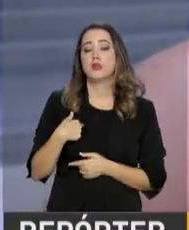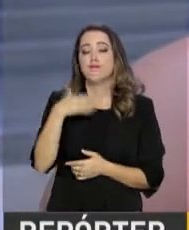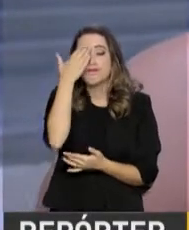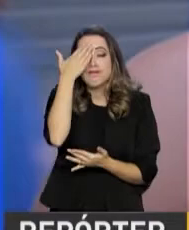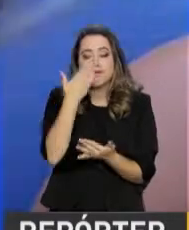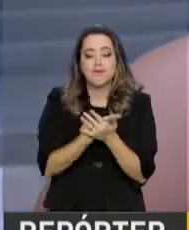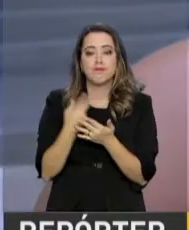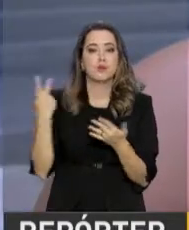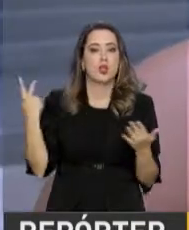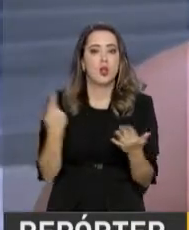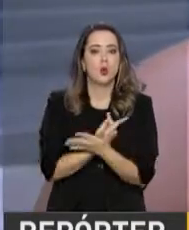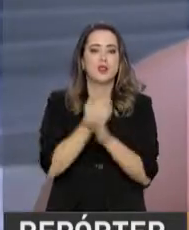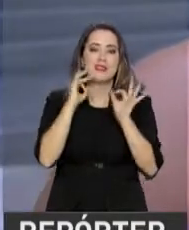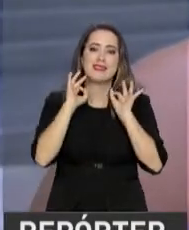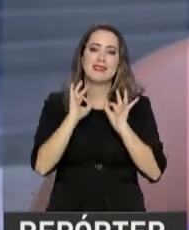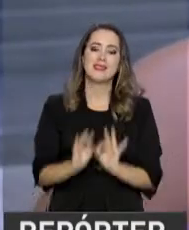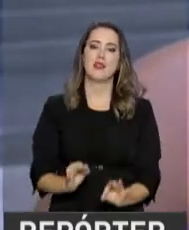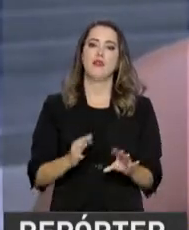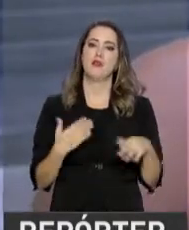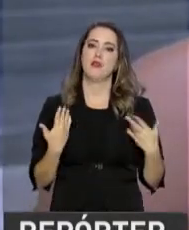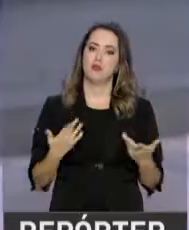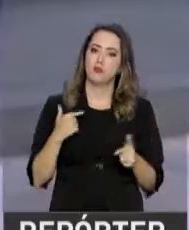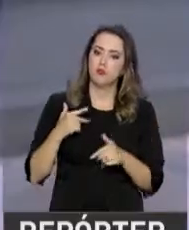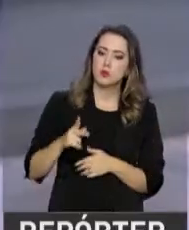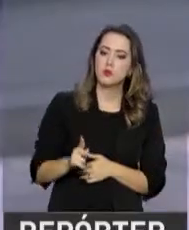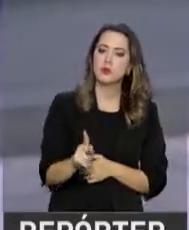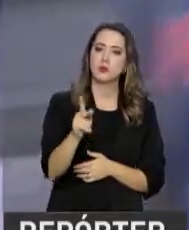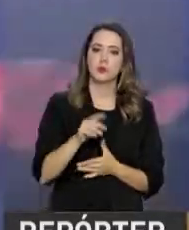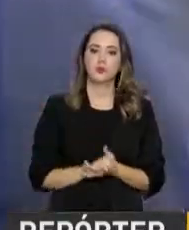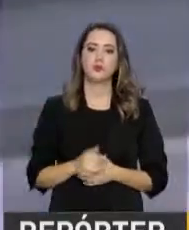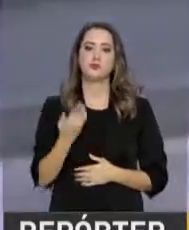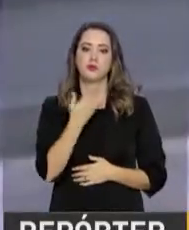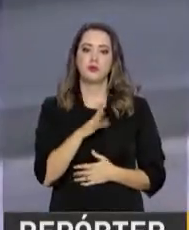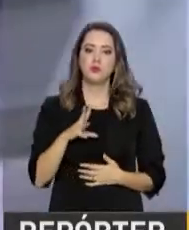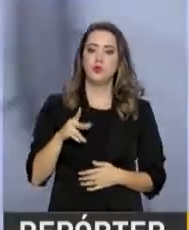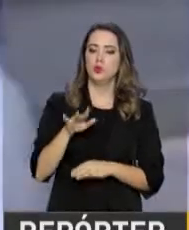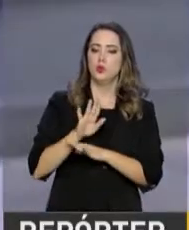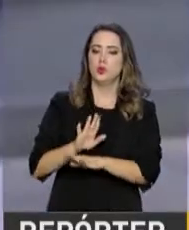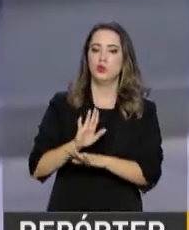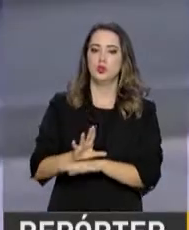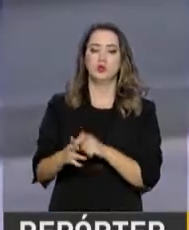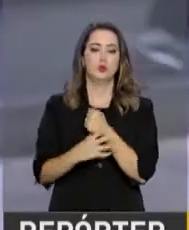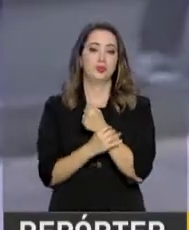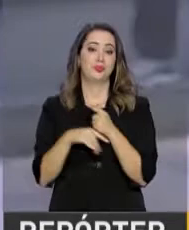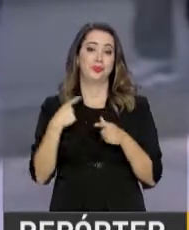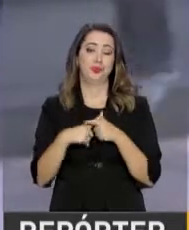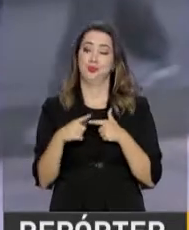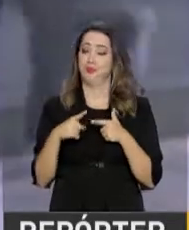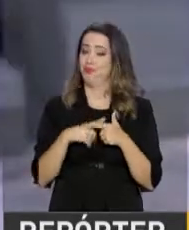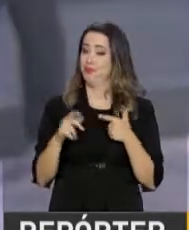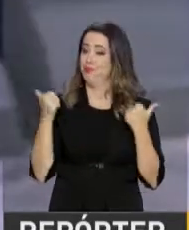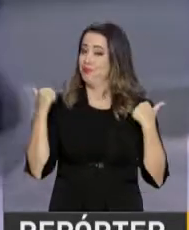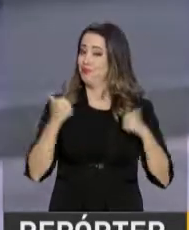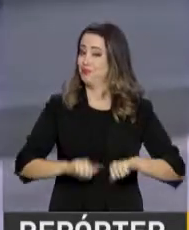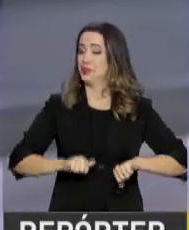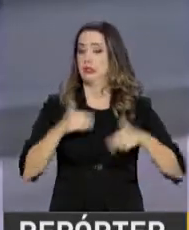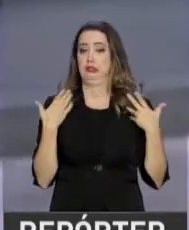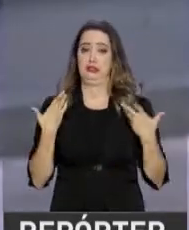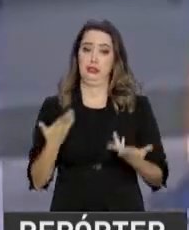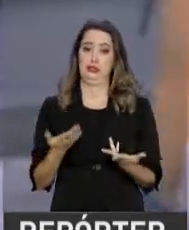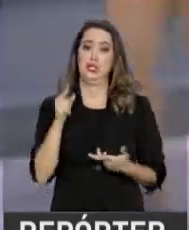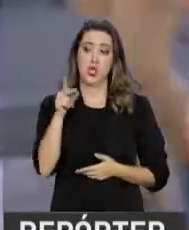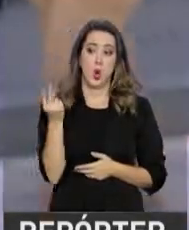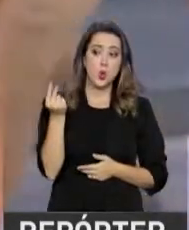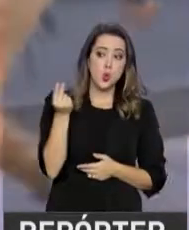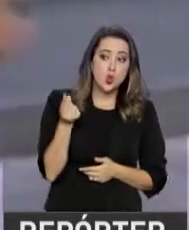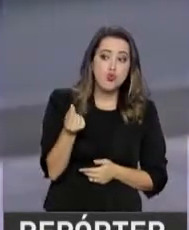e funcione de uma forma permanente tudo um reforço na área da segurança que está muito precário então esse